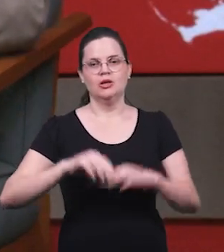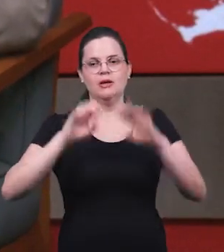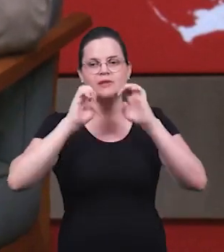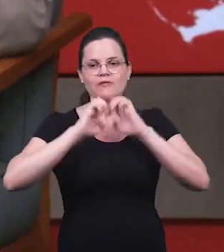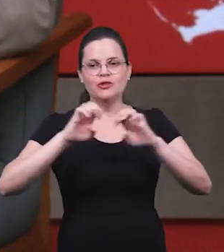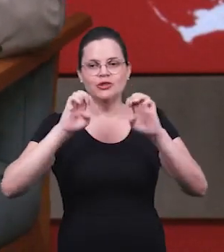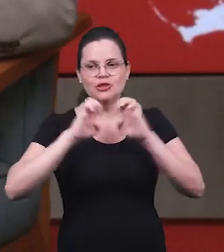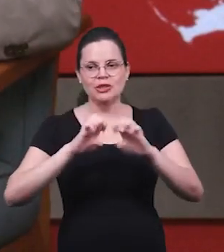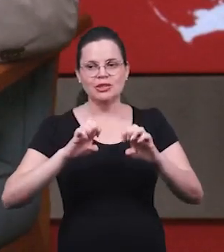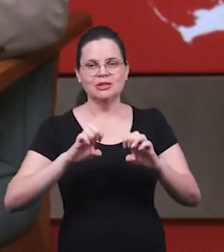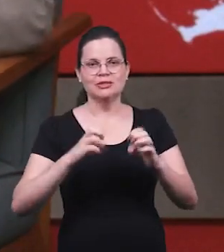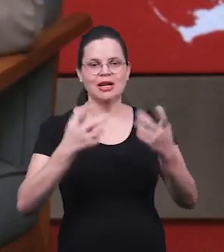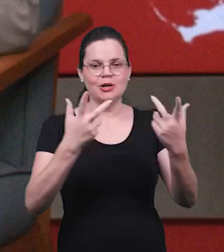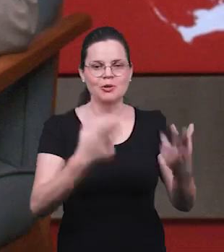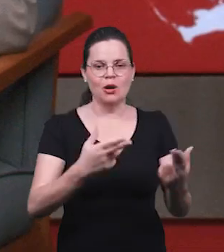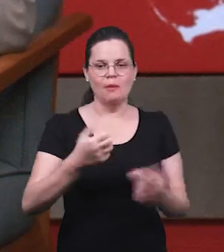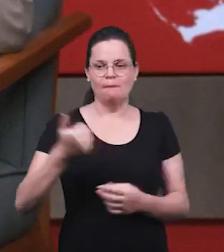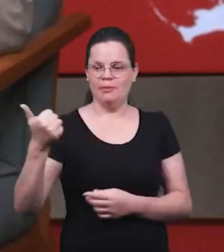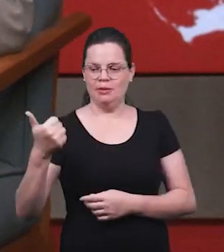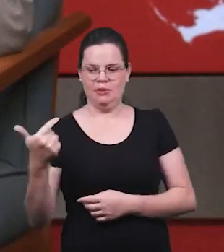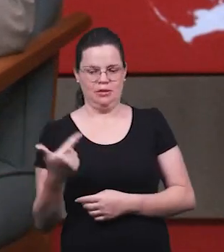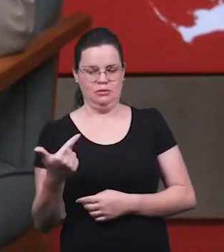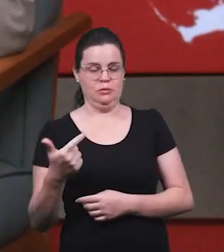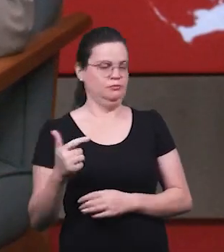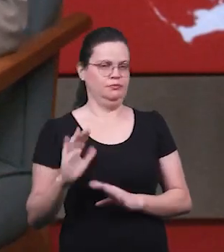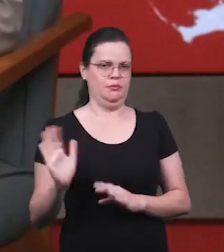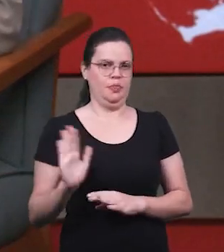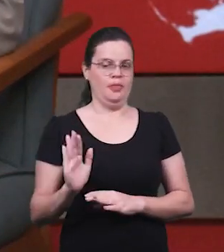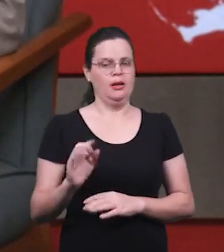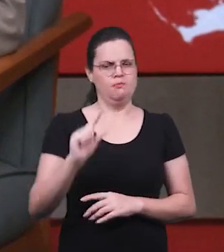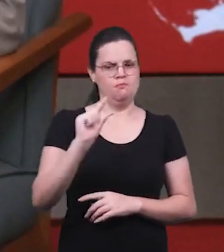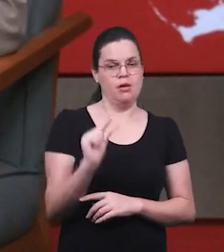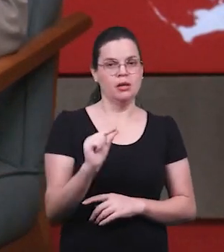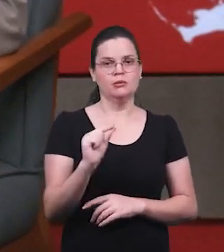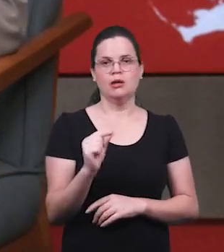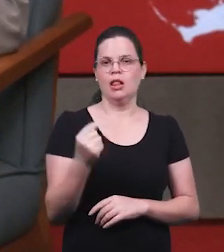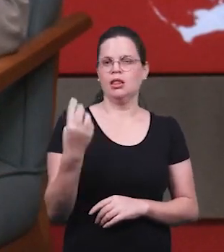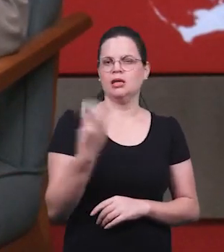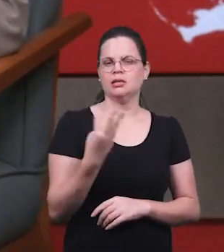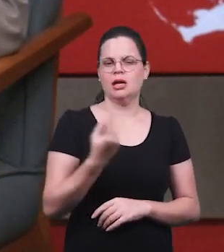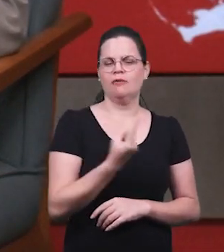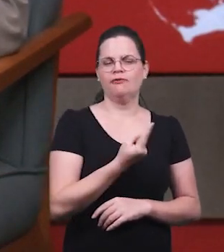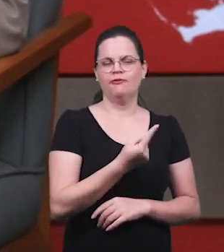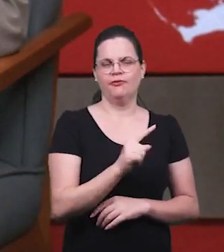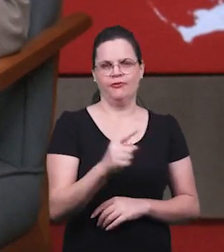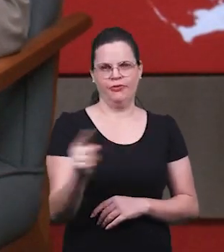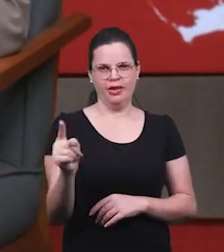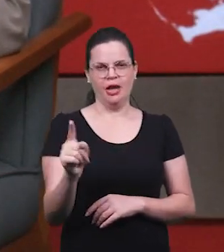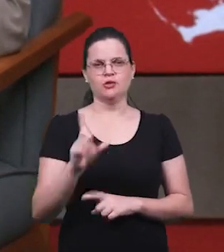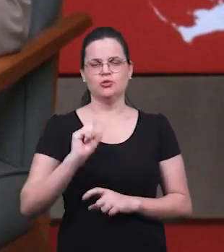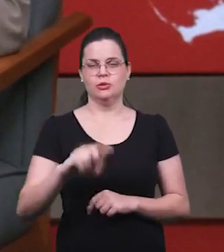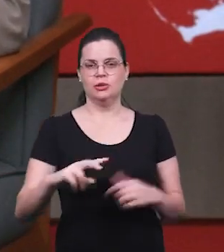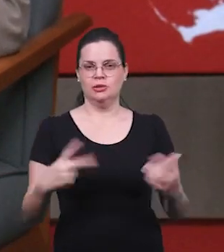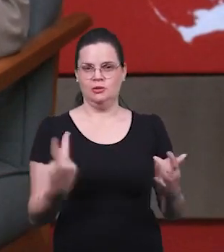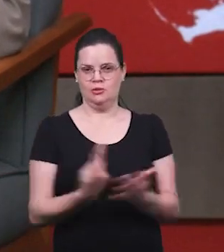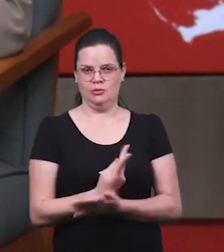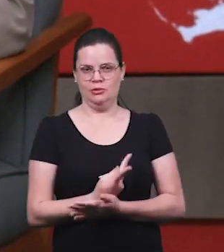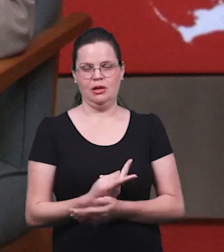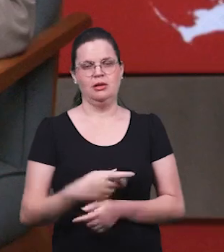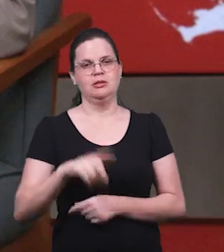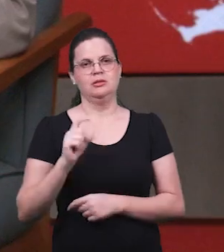tão evangelística como as 2 primeiras. Na terceira viagem, o que acontece com